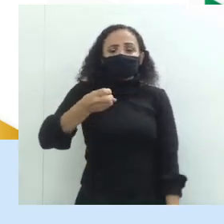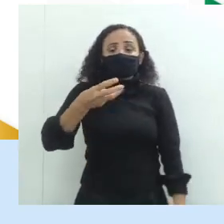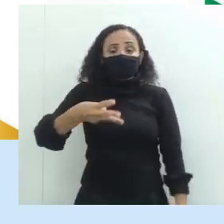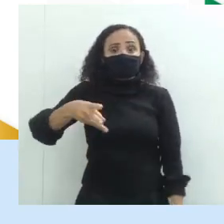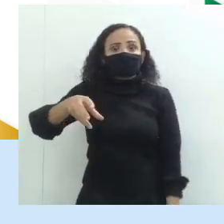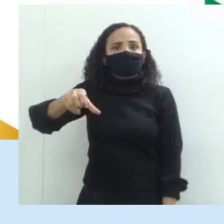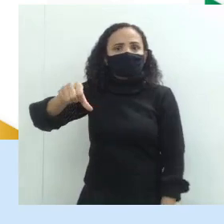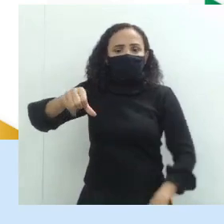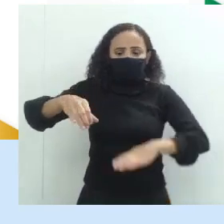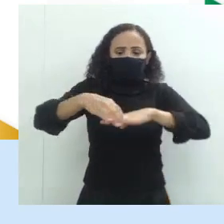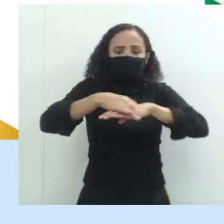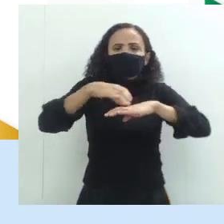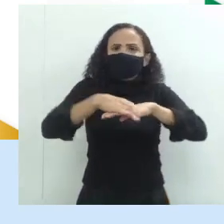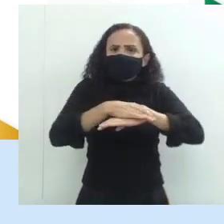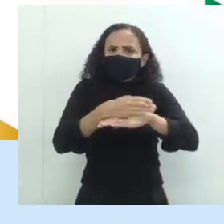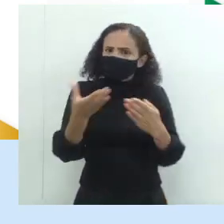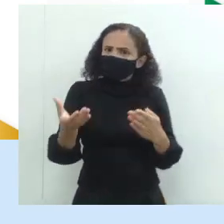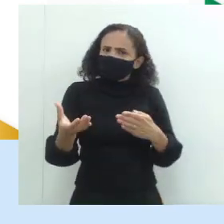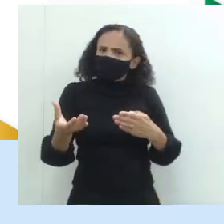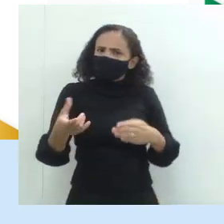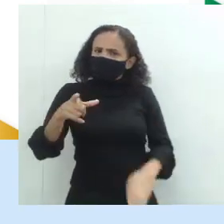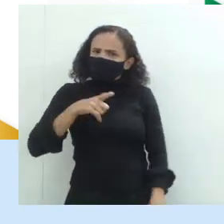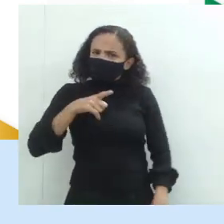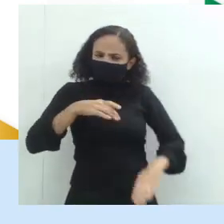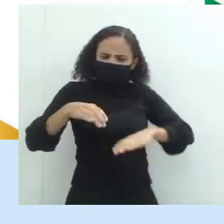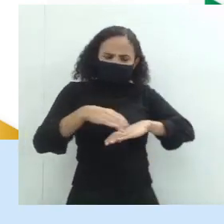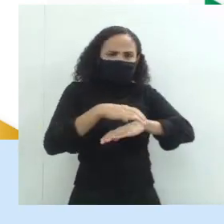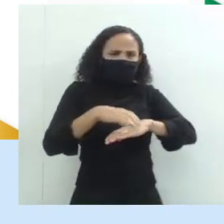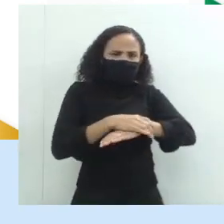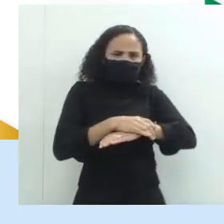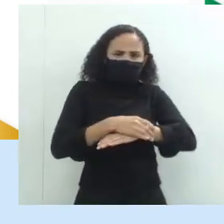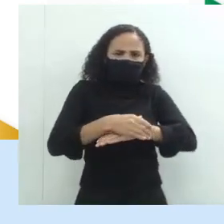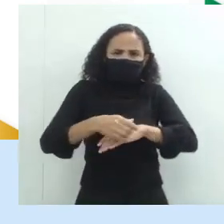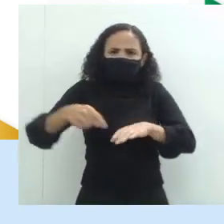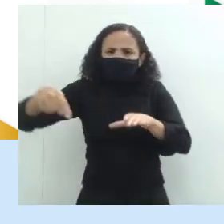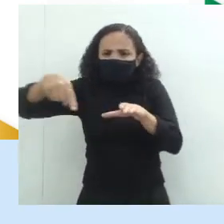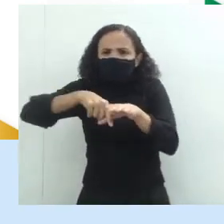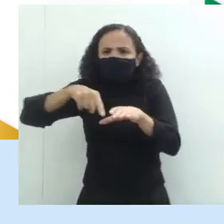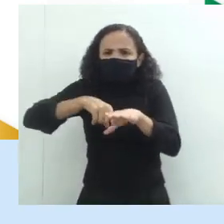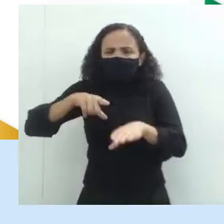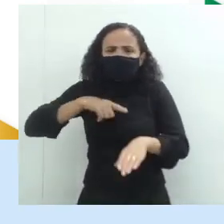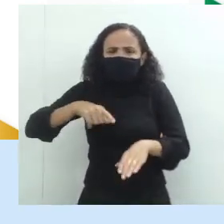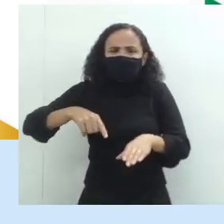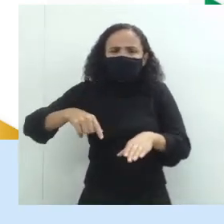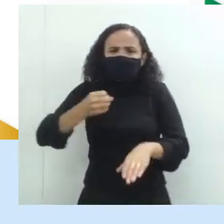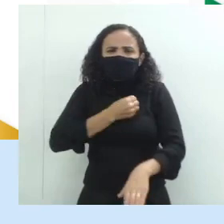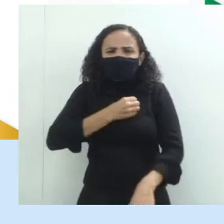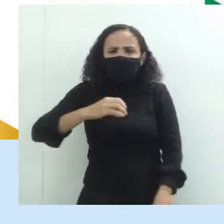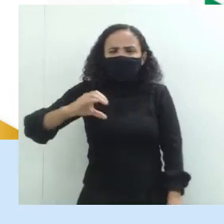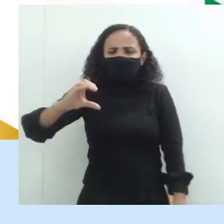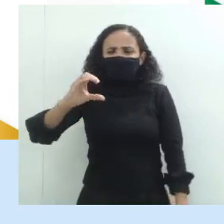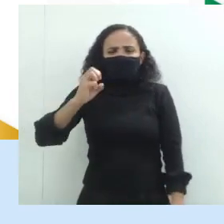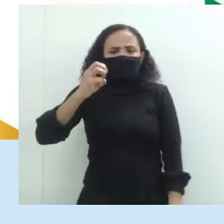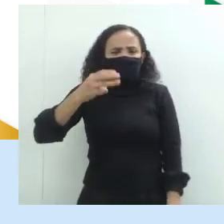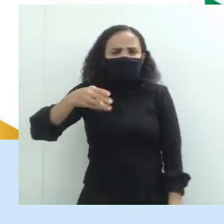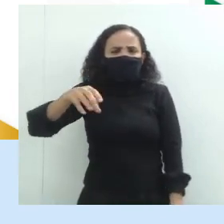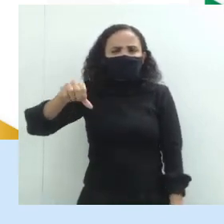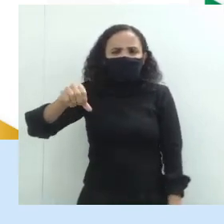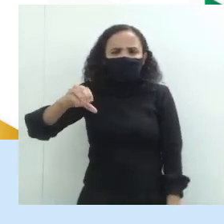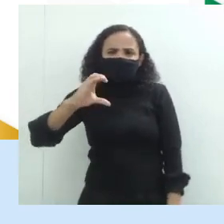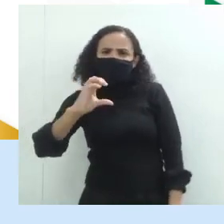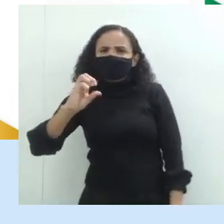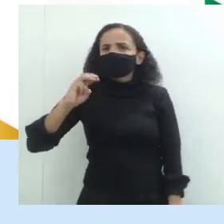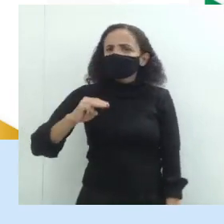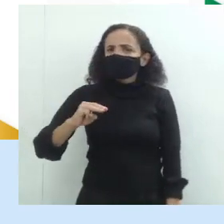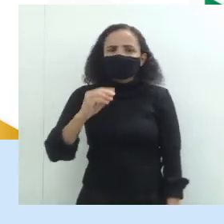39, não tem 39 centímetros o teu pé. É um número. É um número que